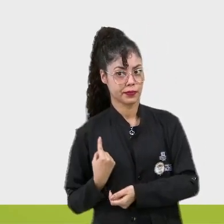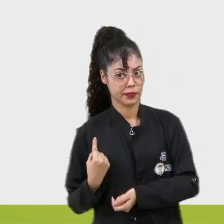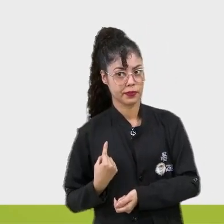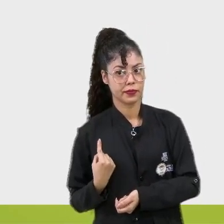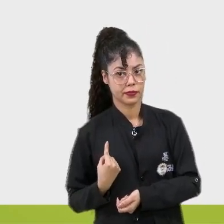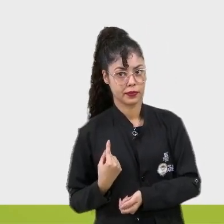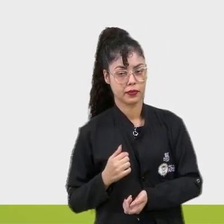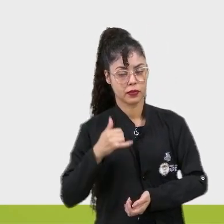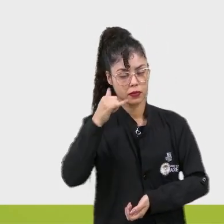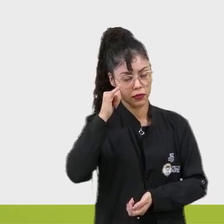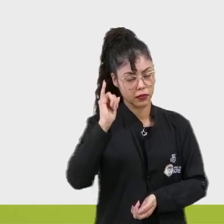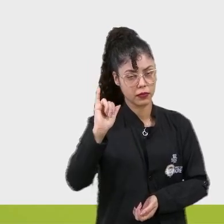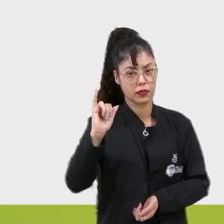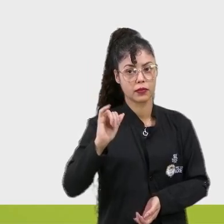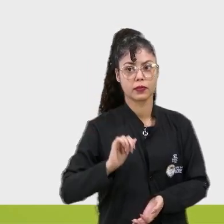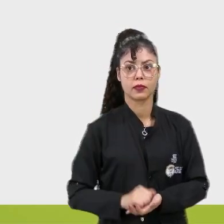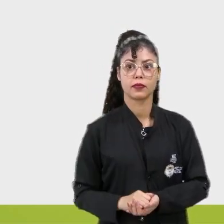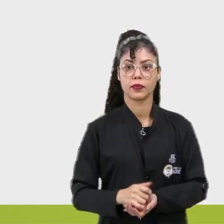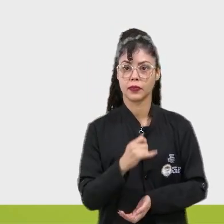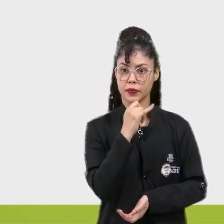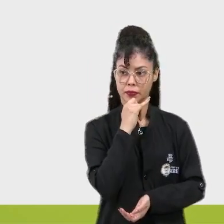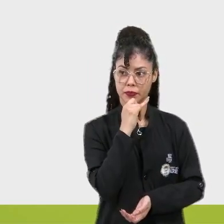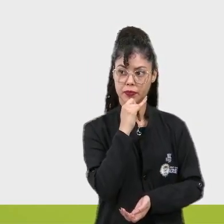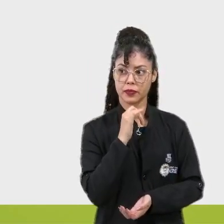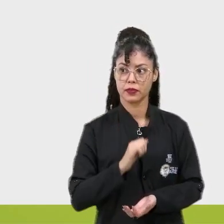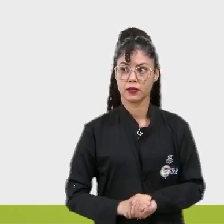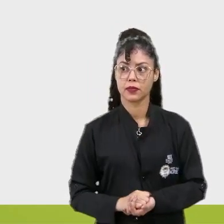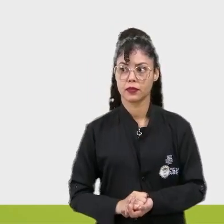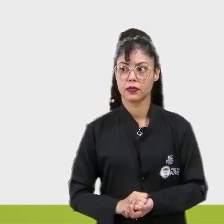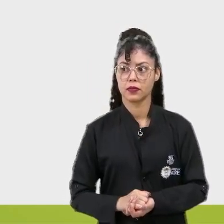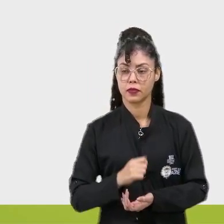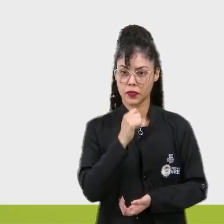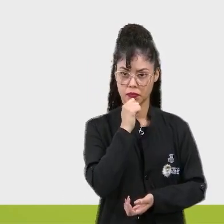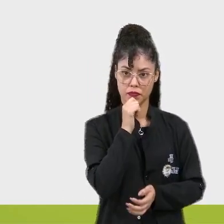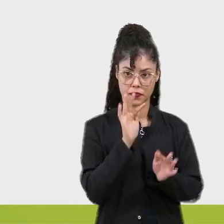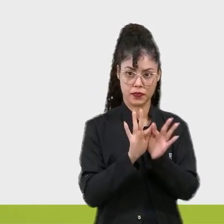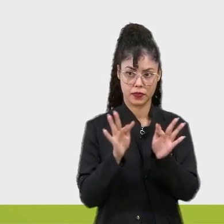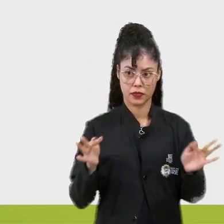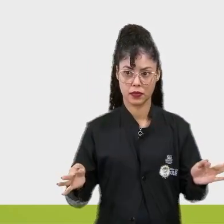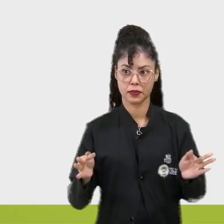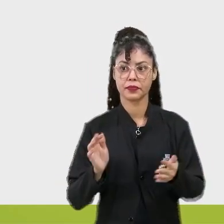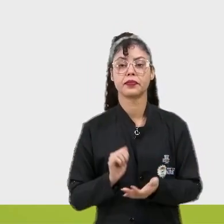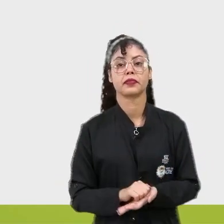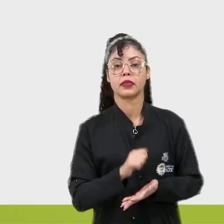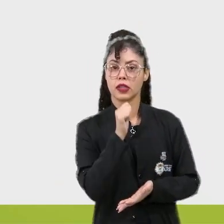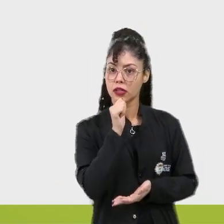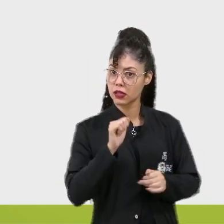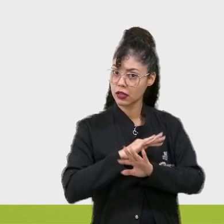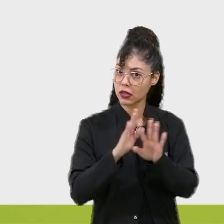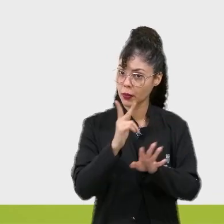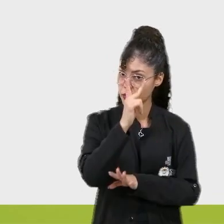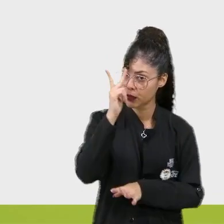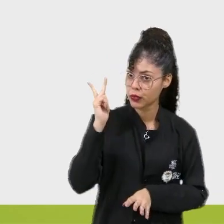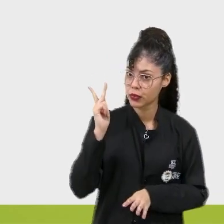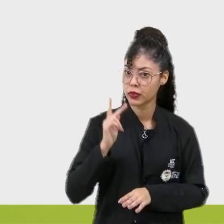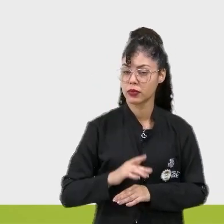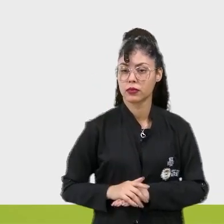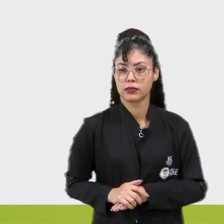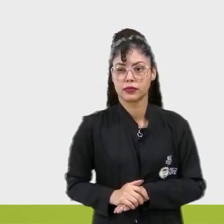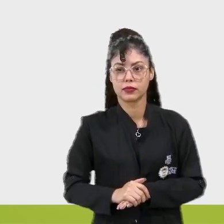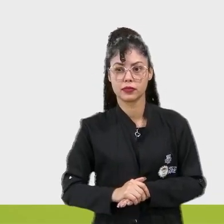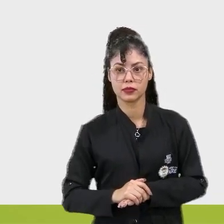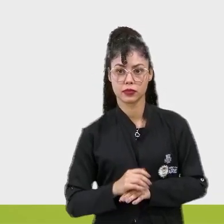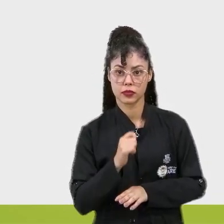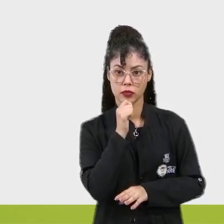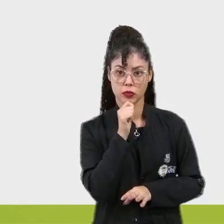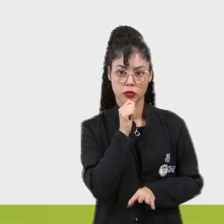aqui, né, alguns exemplos. Olha só como fica essa frase, sendo de forma pessoal.